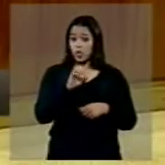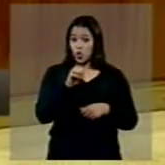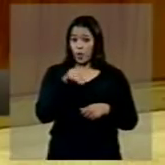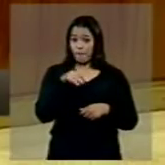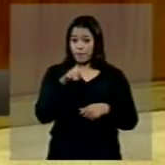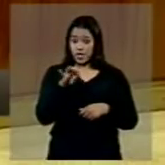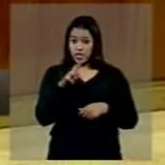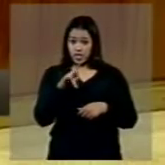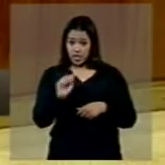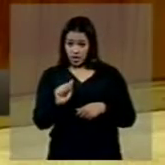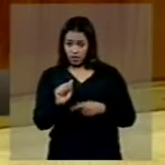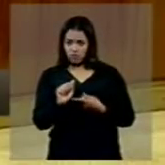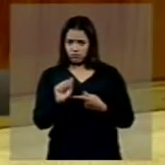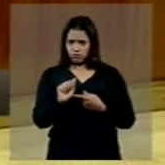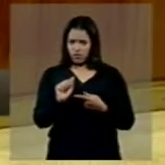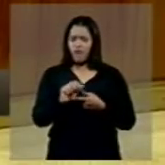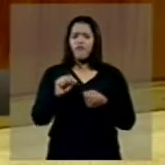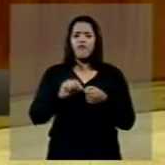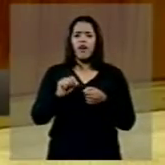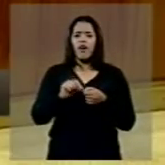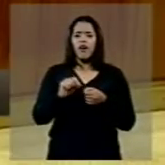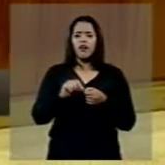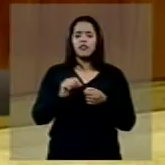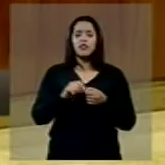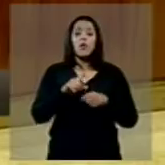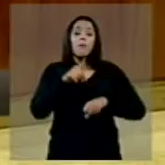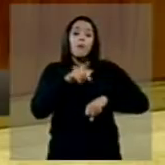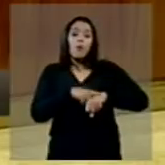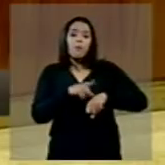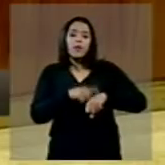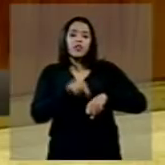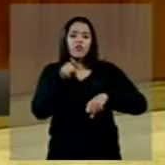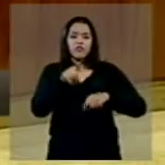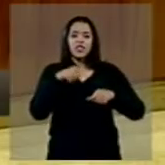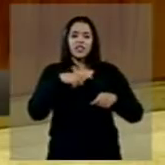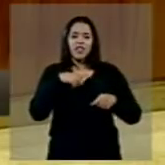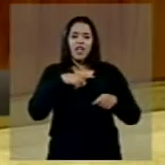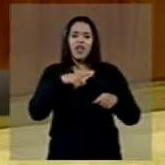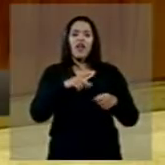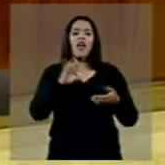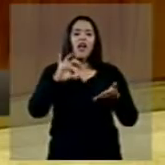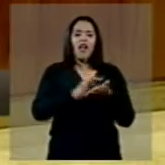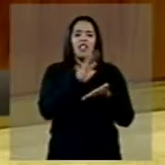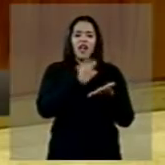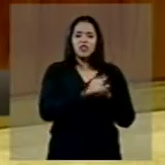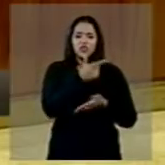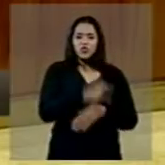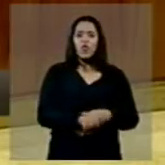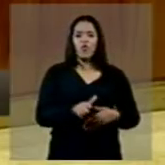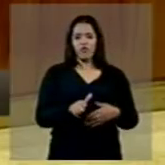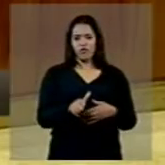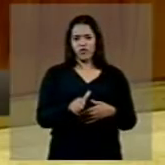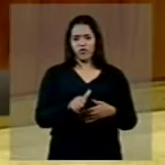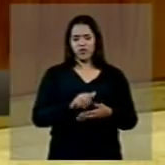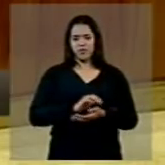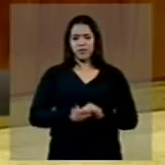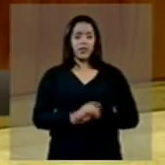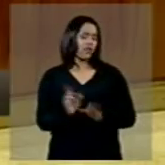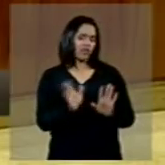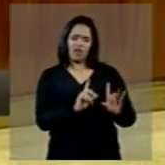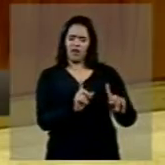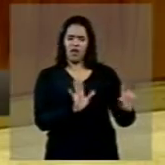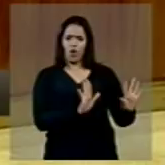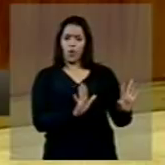é feita no momento em que se tem este recadastramento. Não, ministro. Ministro, o